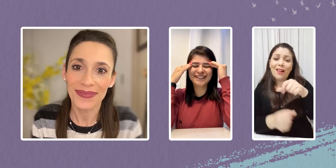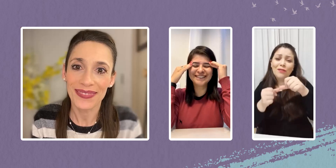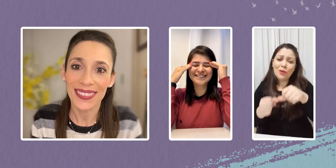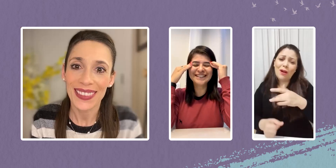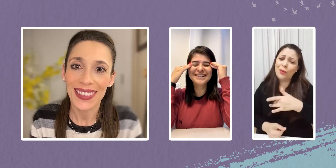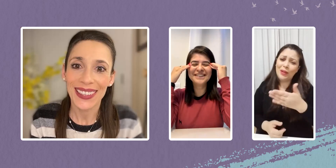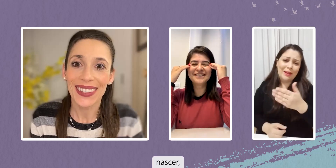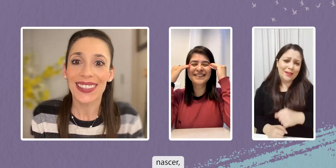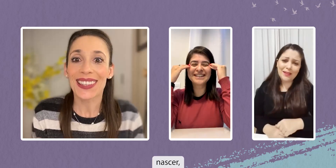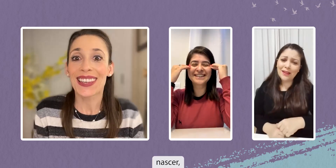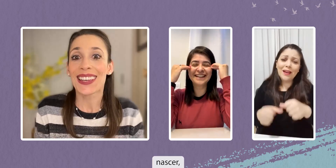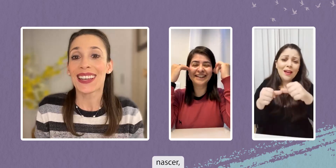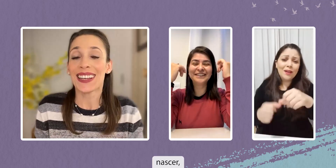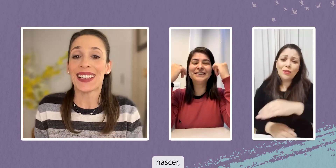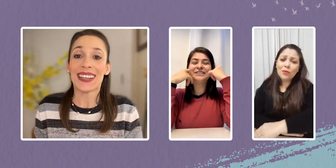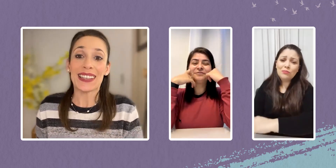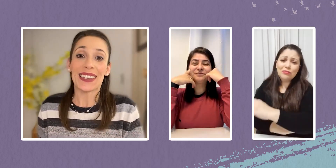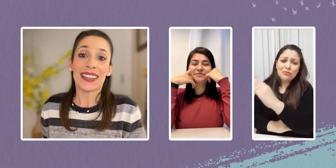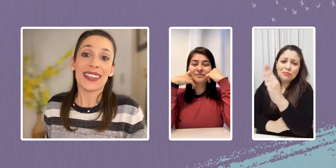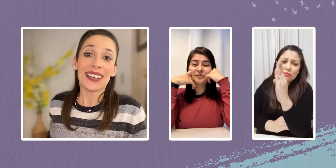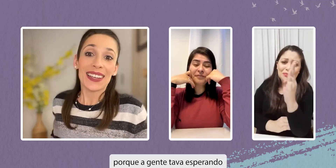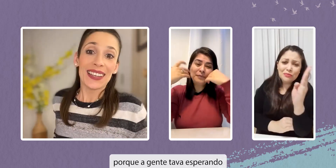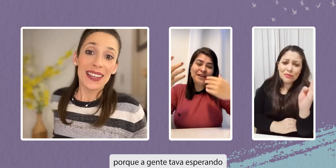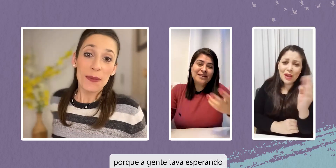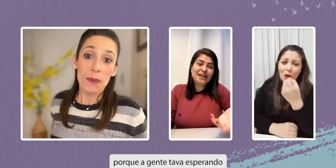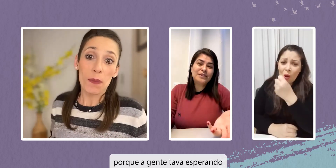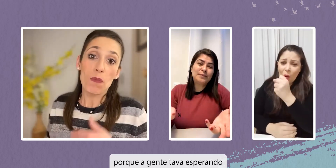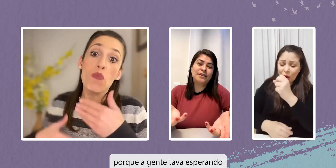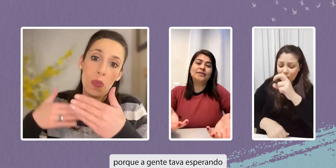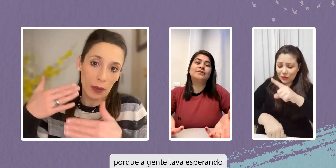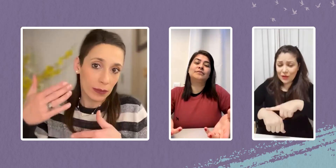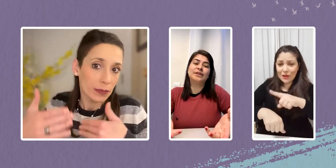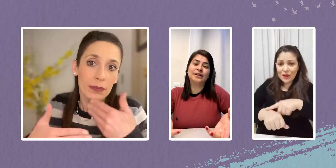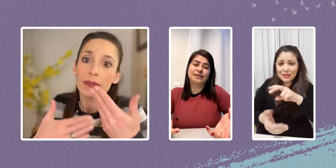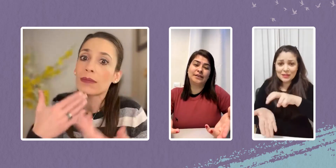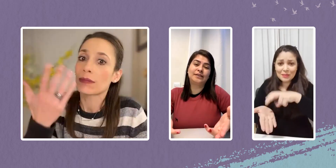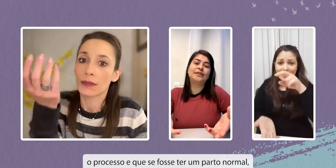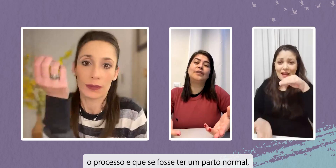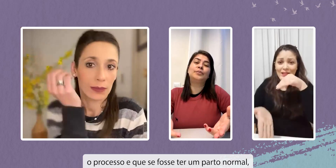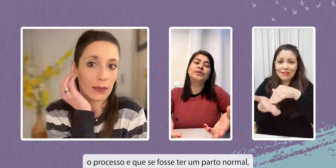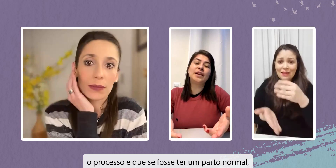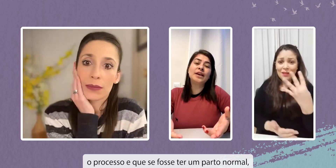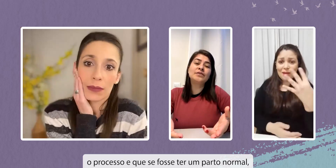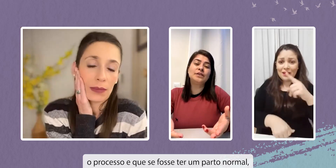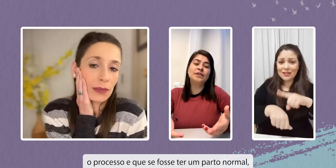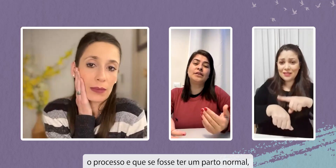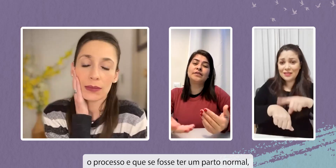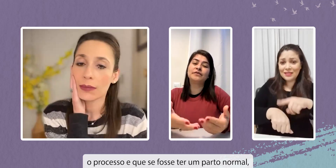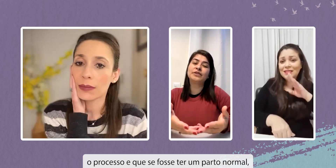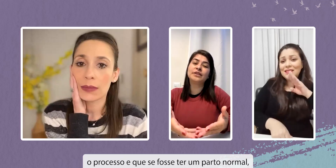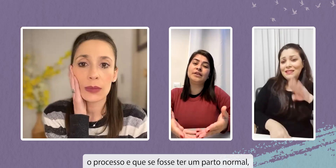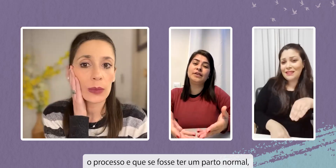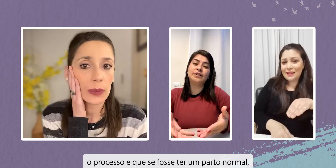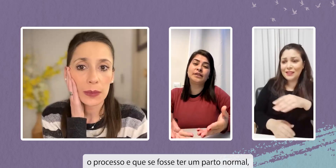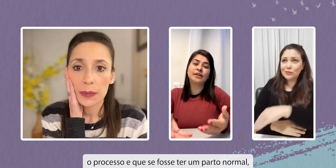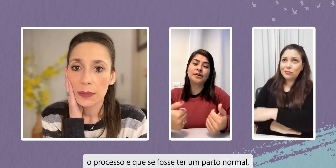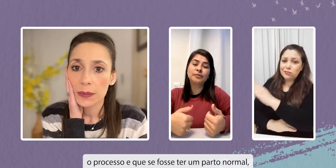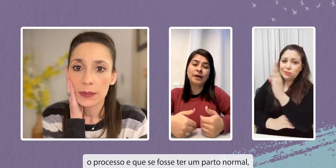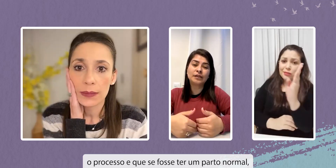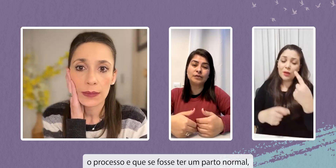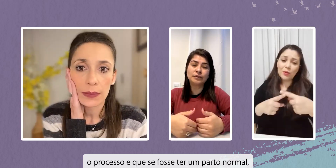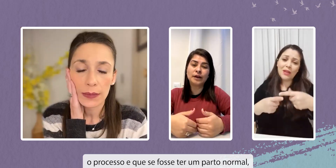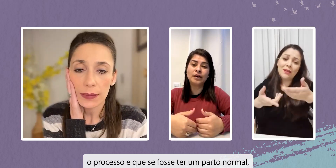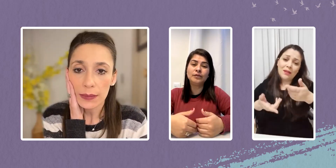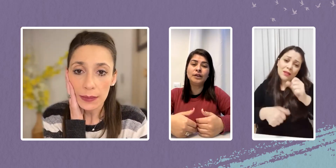Esther nascer. Porque a gente tava esperando o processo e que fosse ter